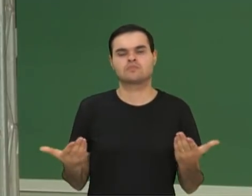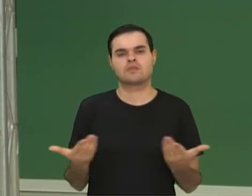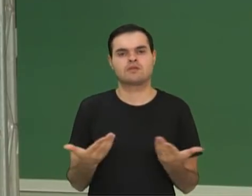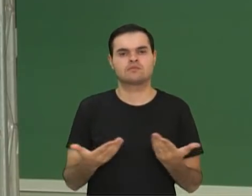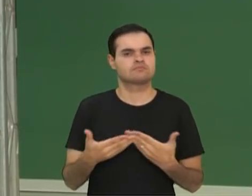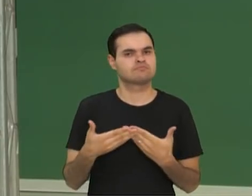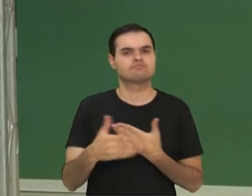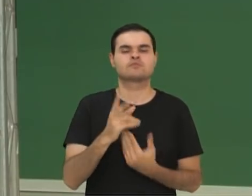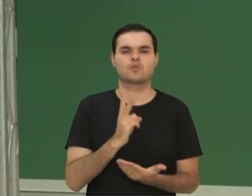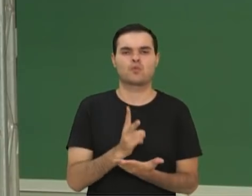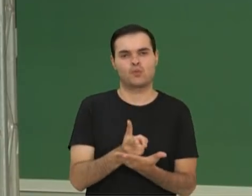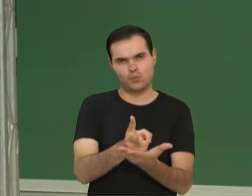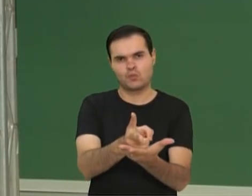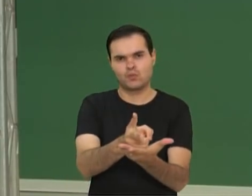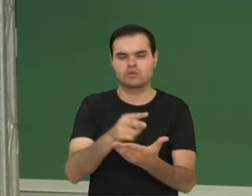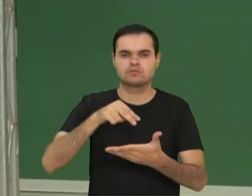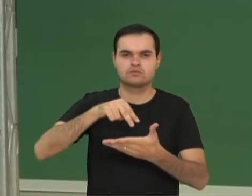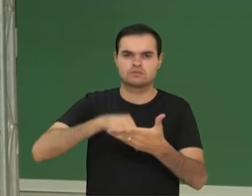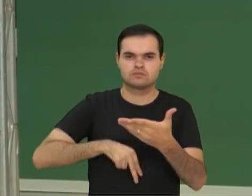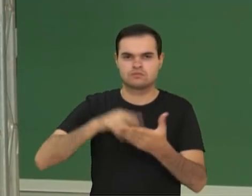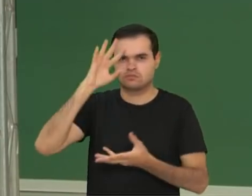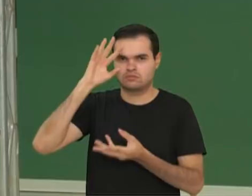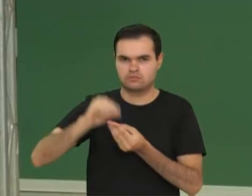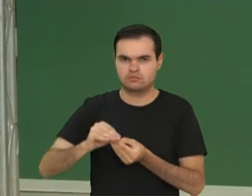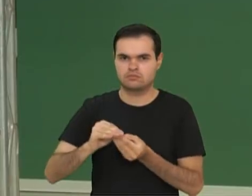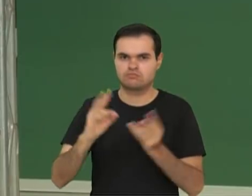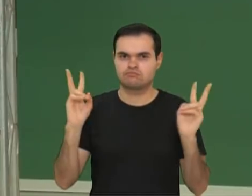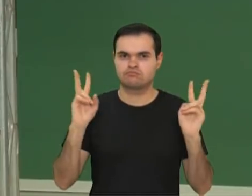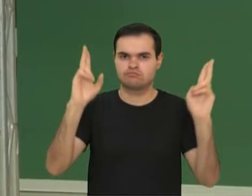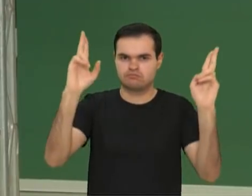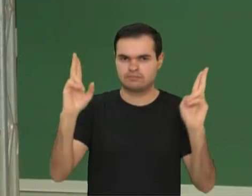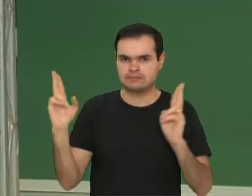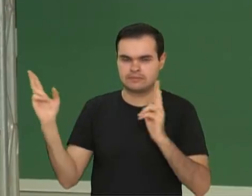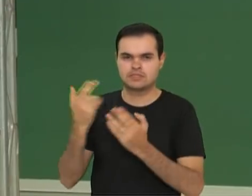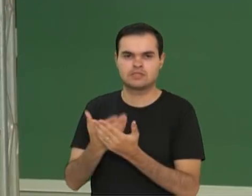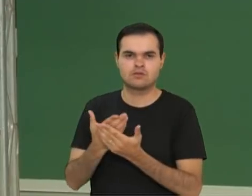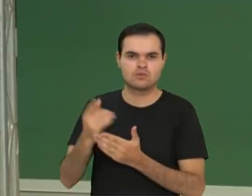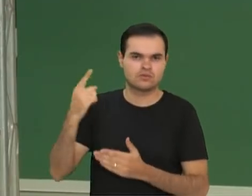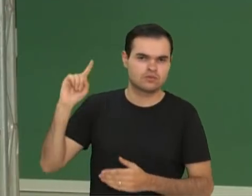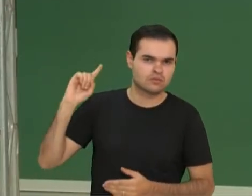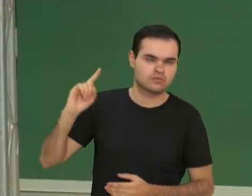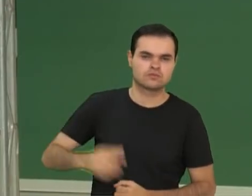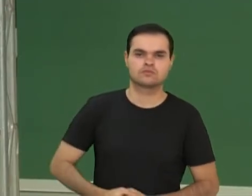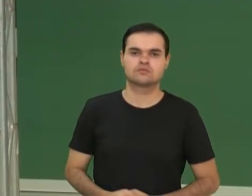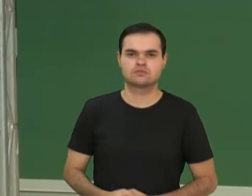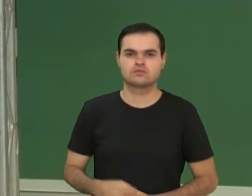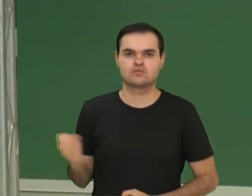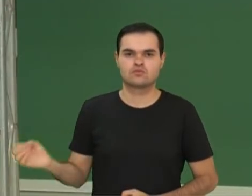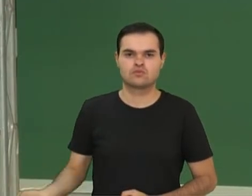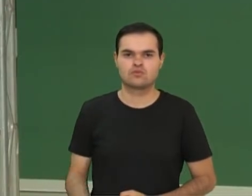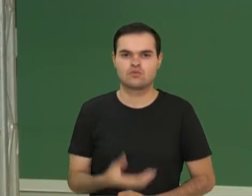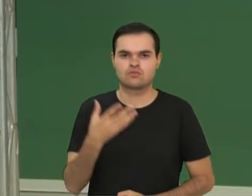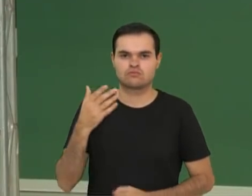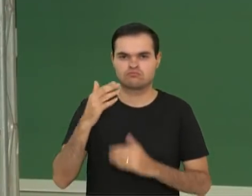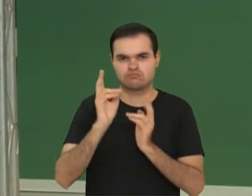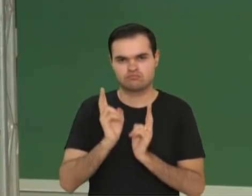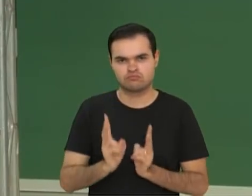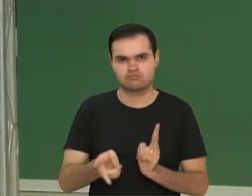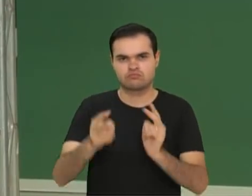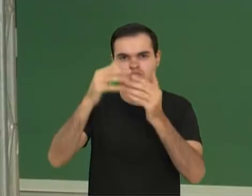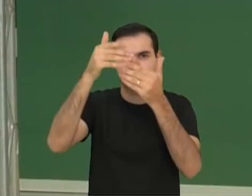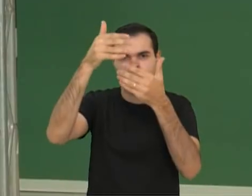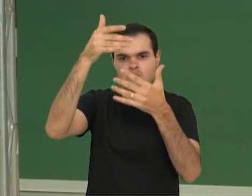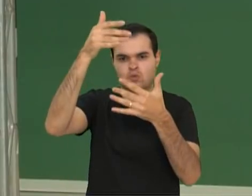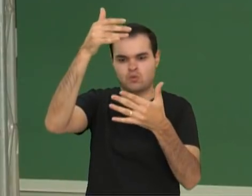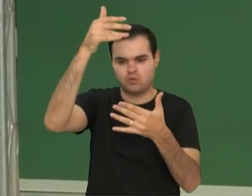daremos continuidade à leitura e compreensão do fragmento da aula anterior. Veremos um novo fragmento, a continuação dele,